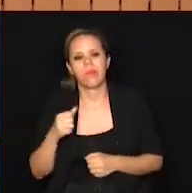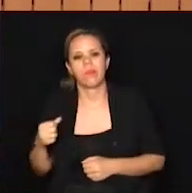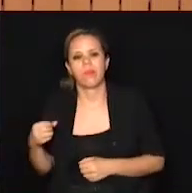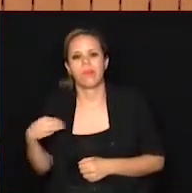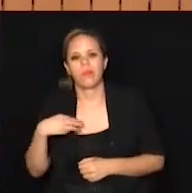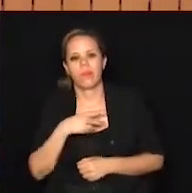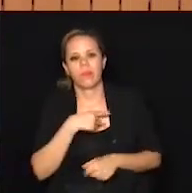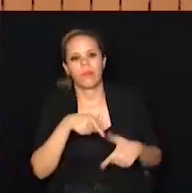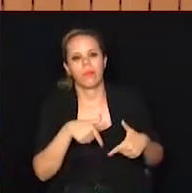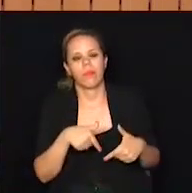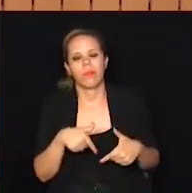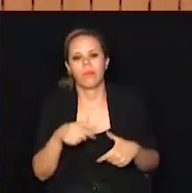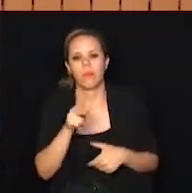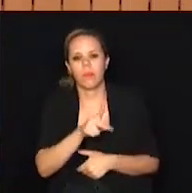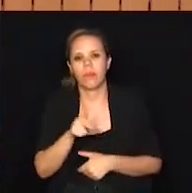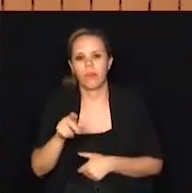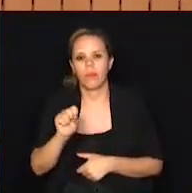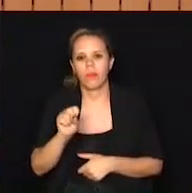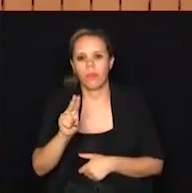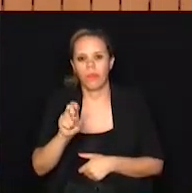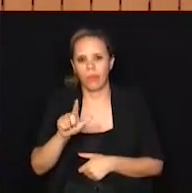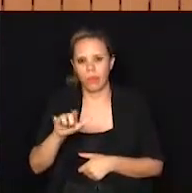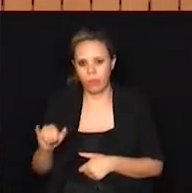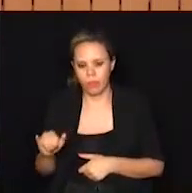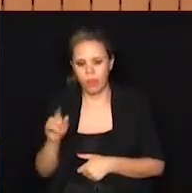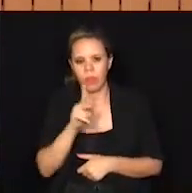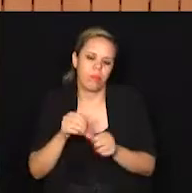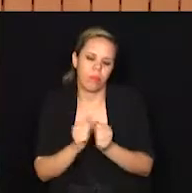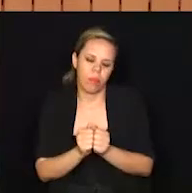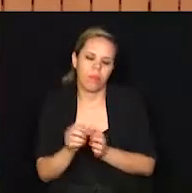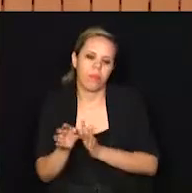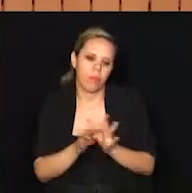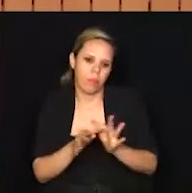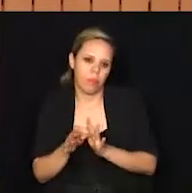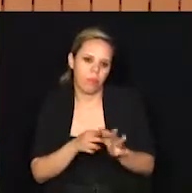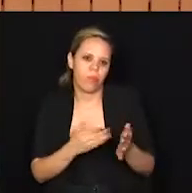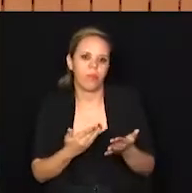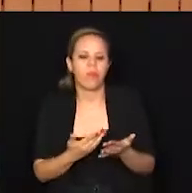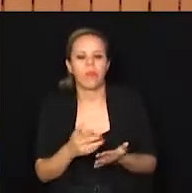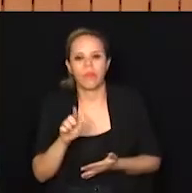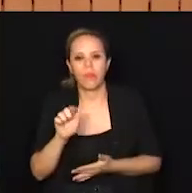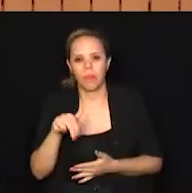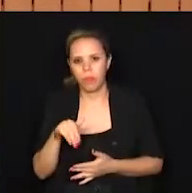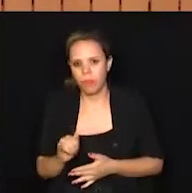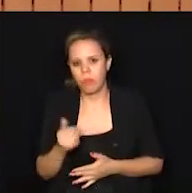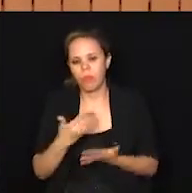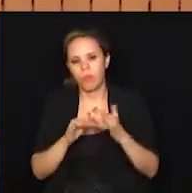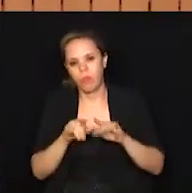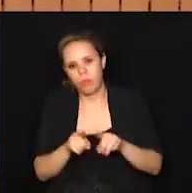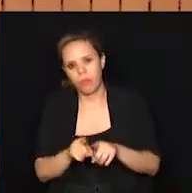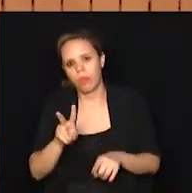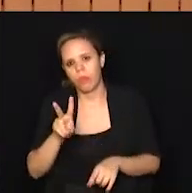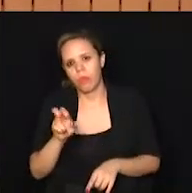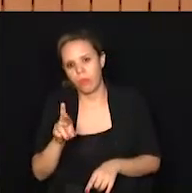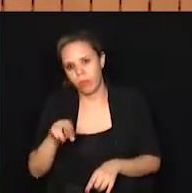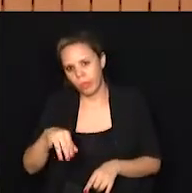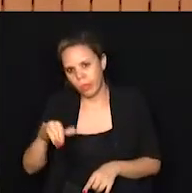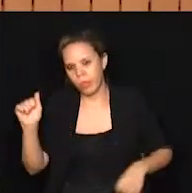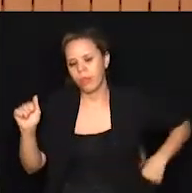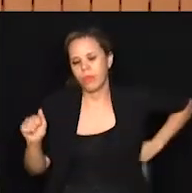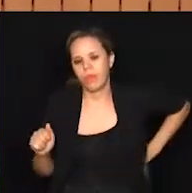opiniões dos diversos segmentos interessados, né? Há uma preocupação muito grande em relação